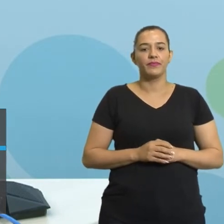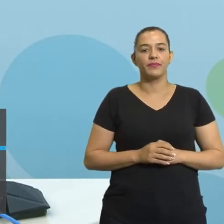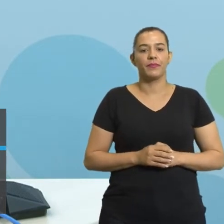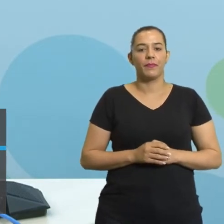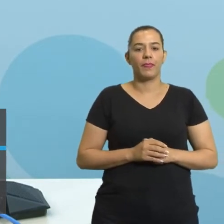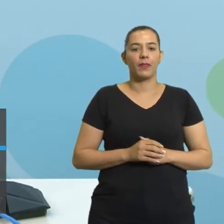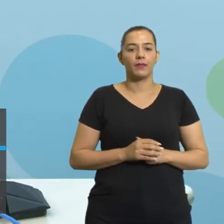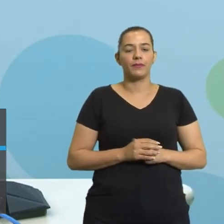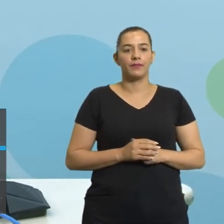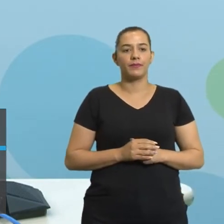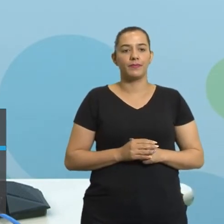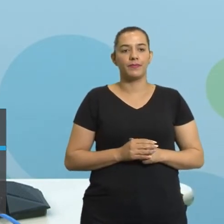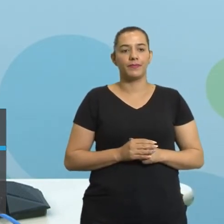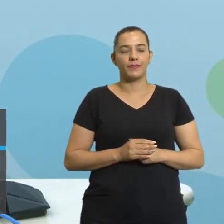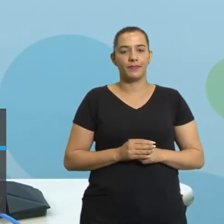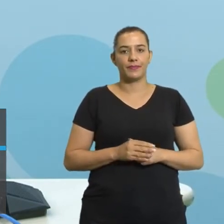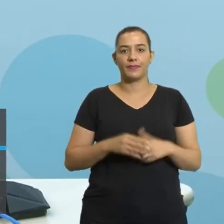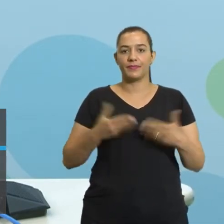Então,